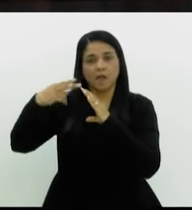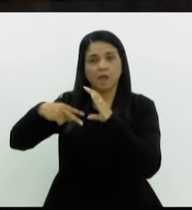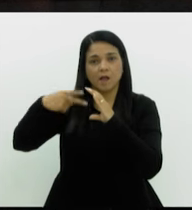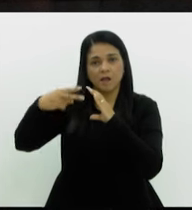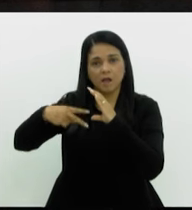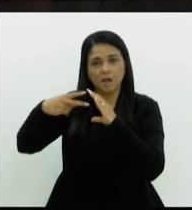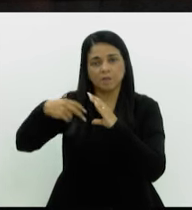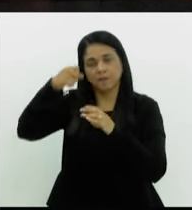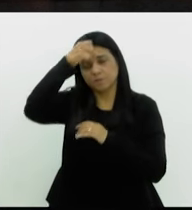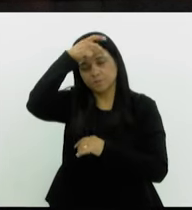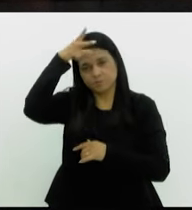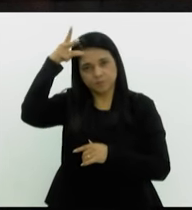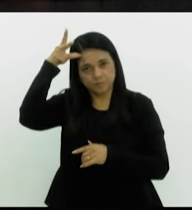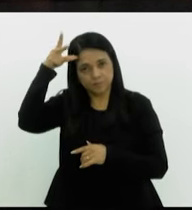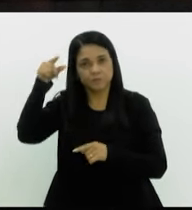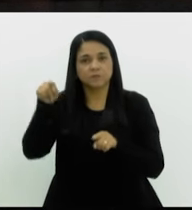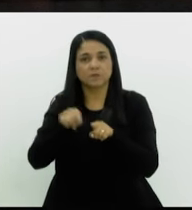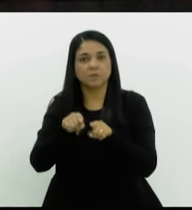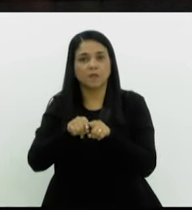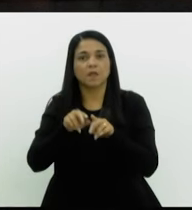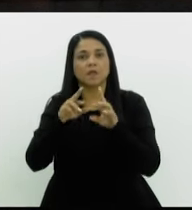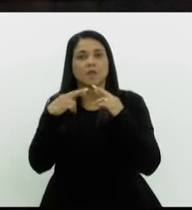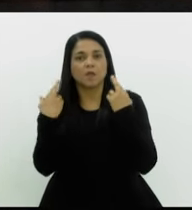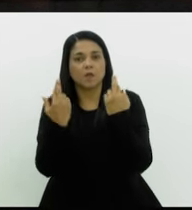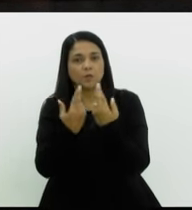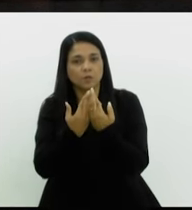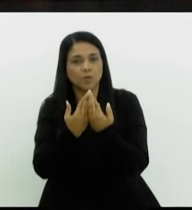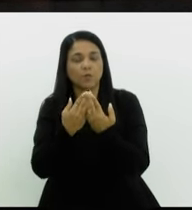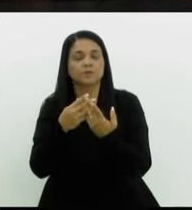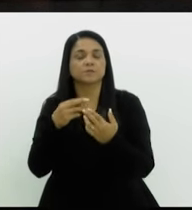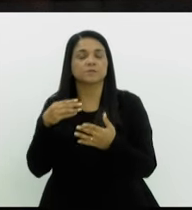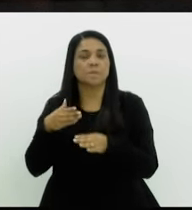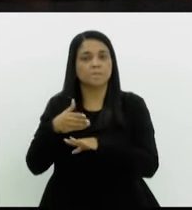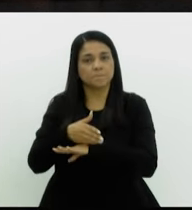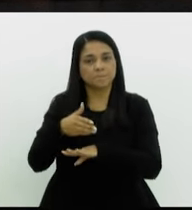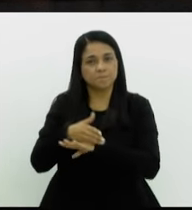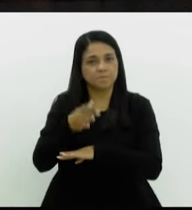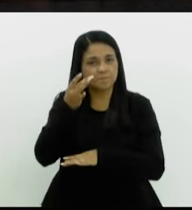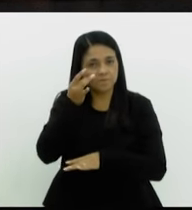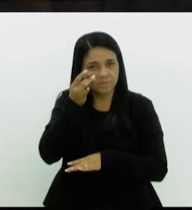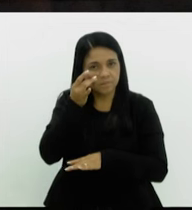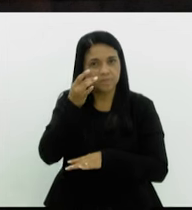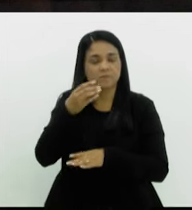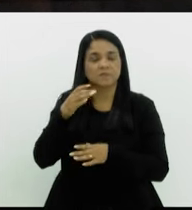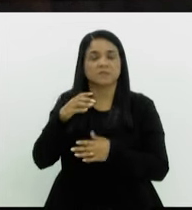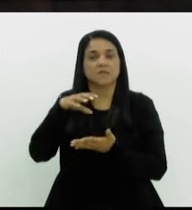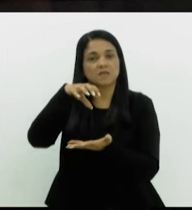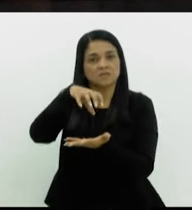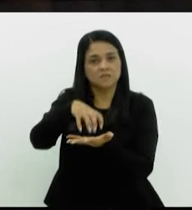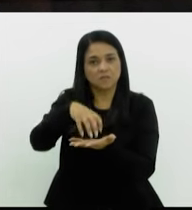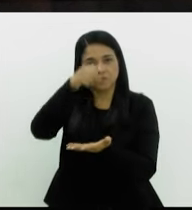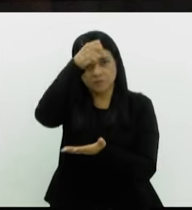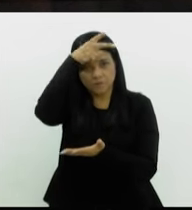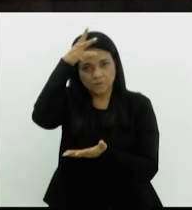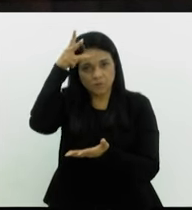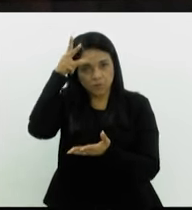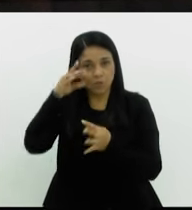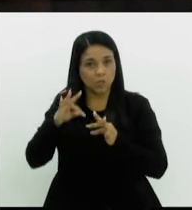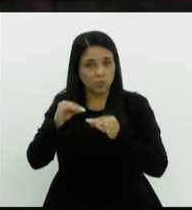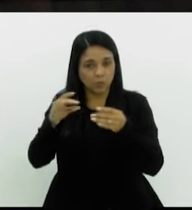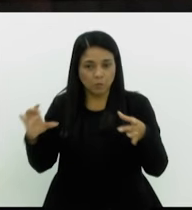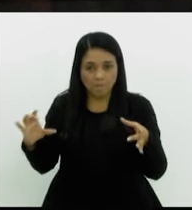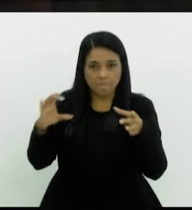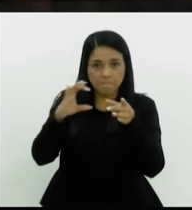Municipal de Angra dos Reis e as reuniões presenciais na sede da Prefeitura. E agora, somada a todos esses esforços